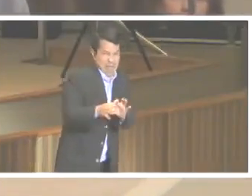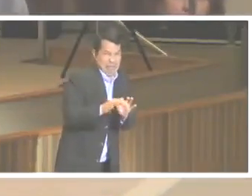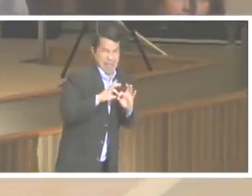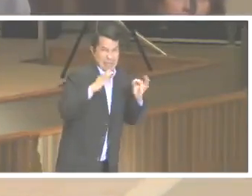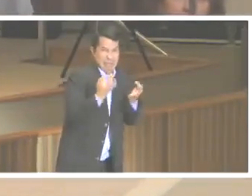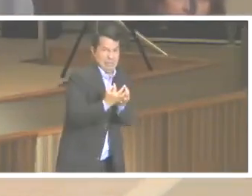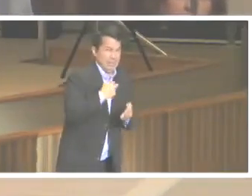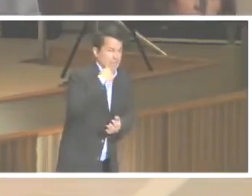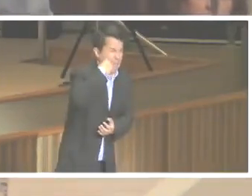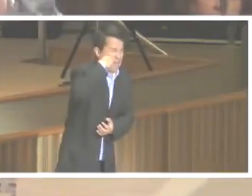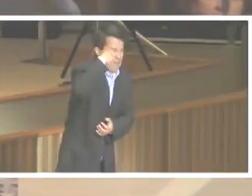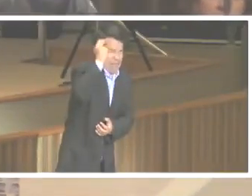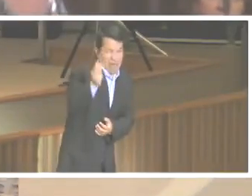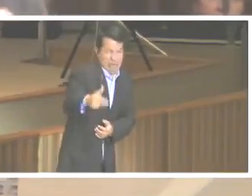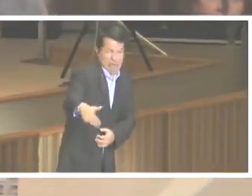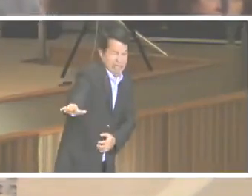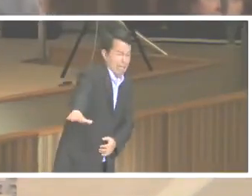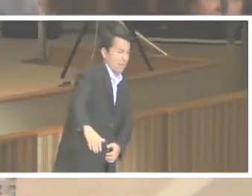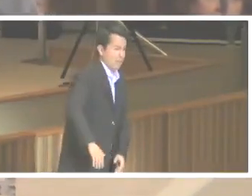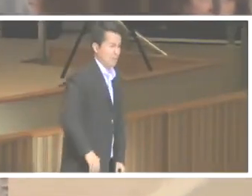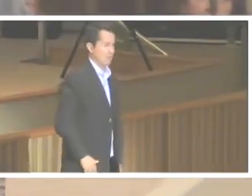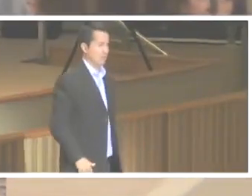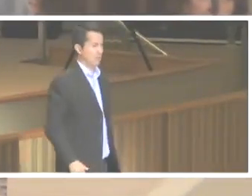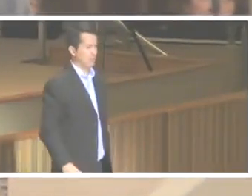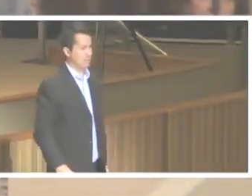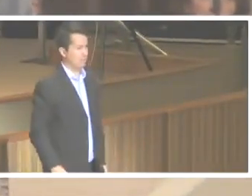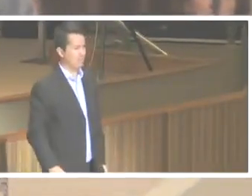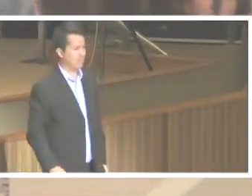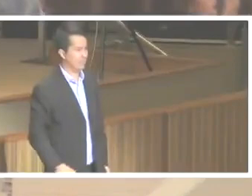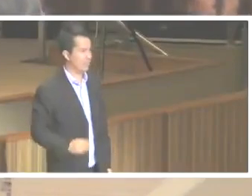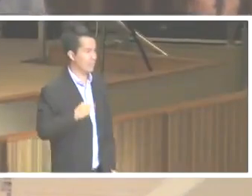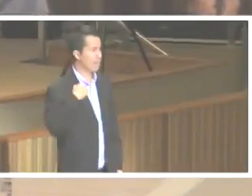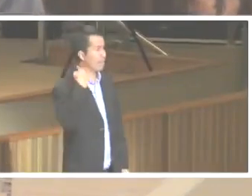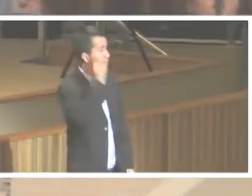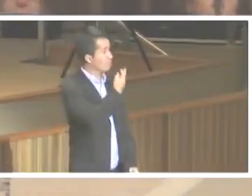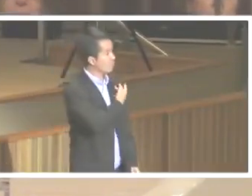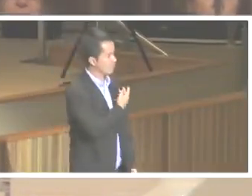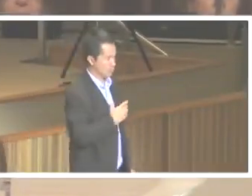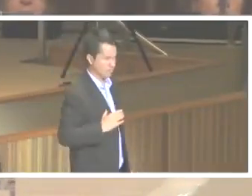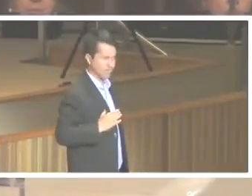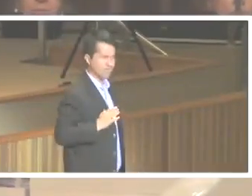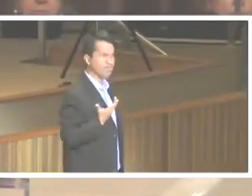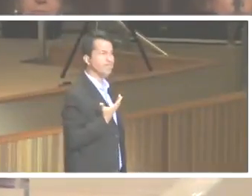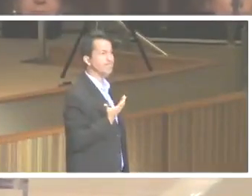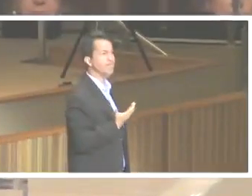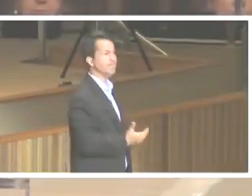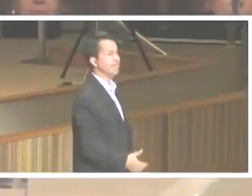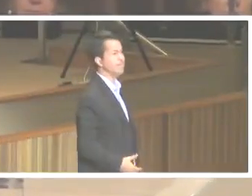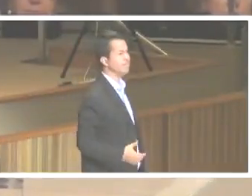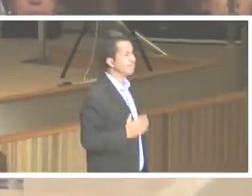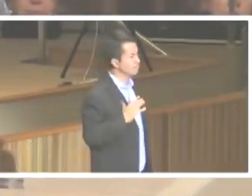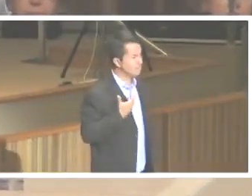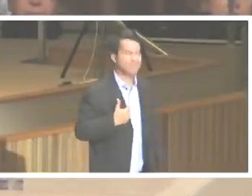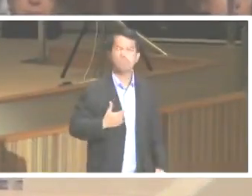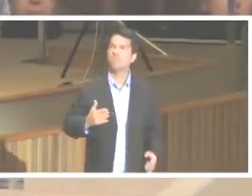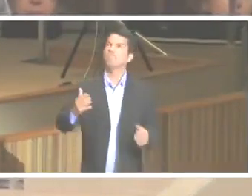ou pelo menos grande parte delas e mesmo que ela não pudesse ainda compreender